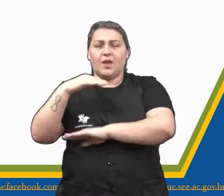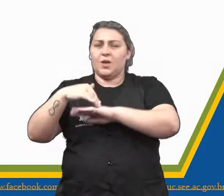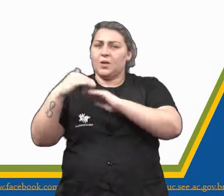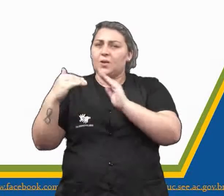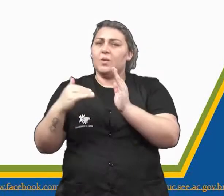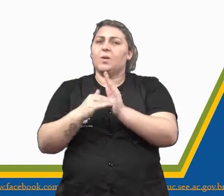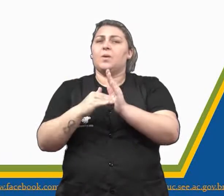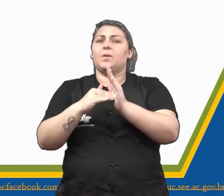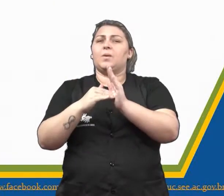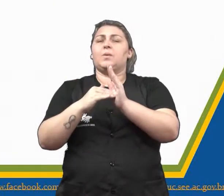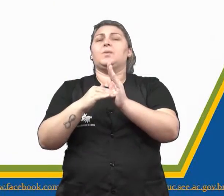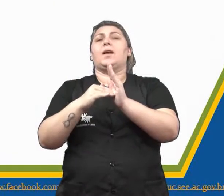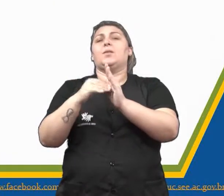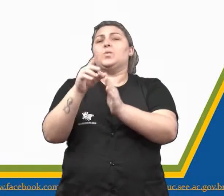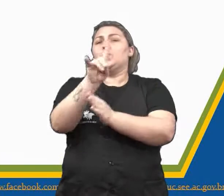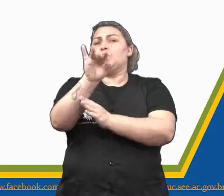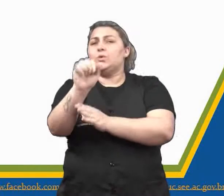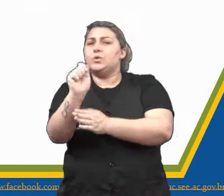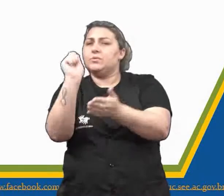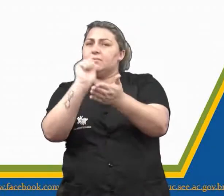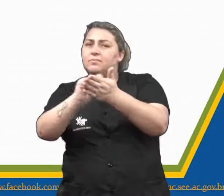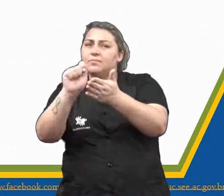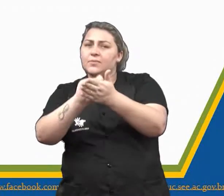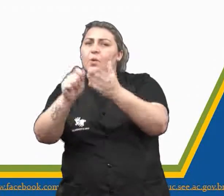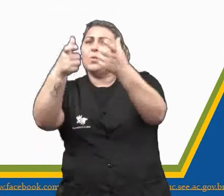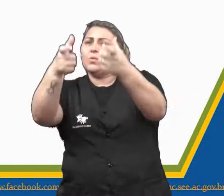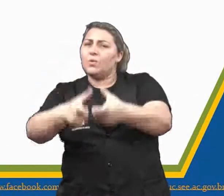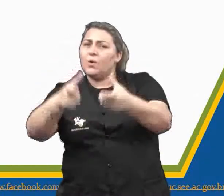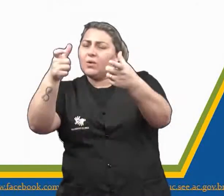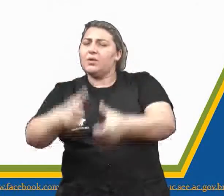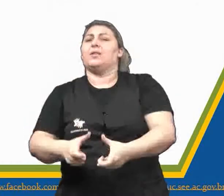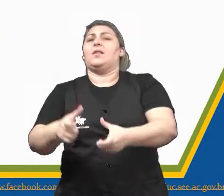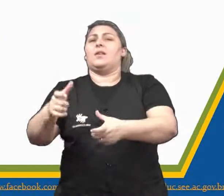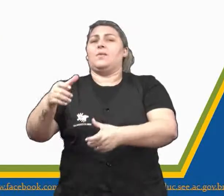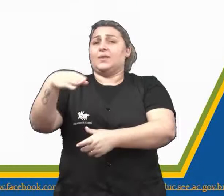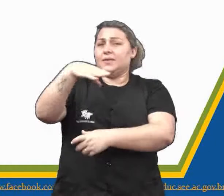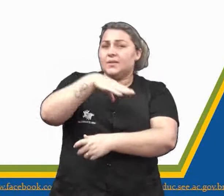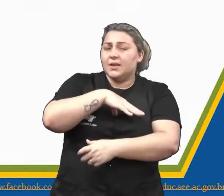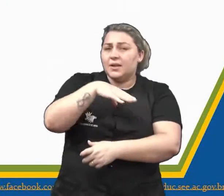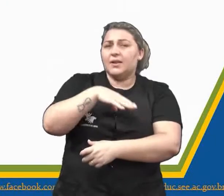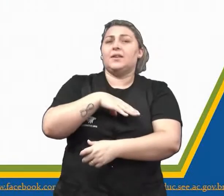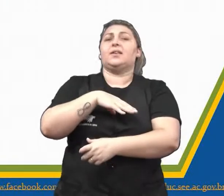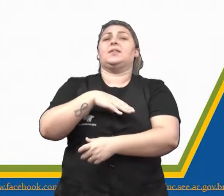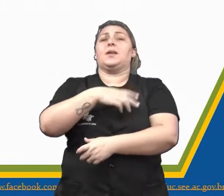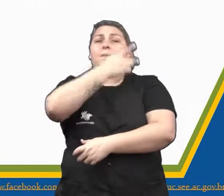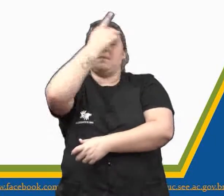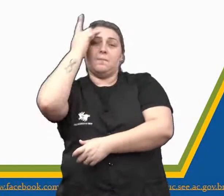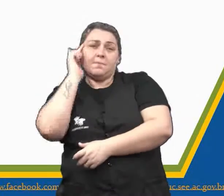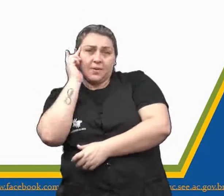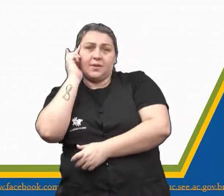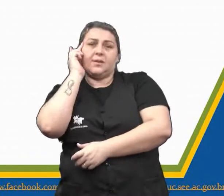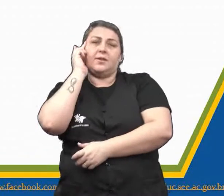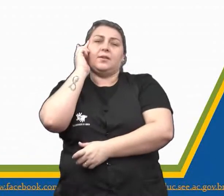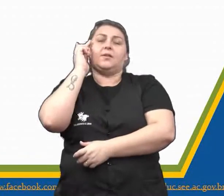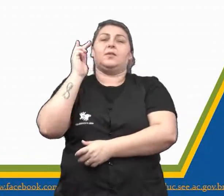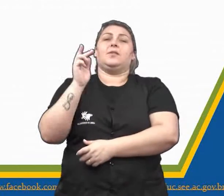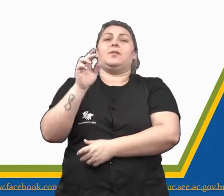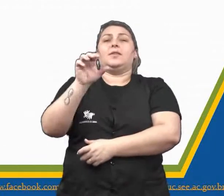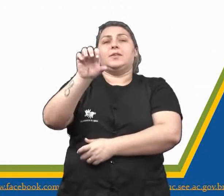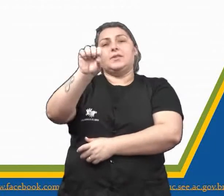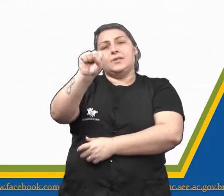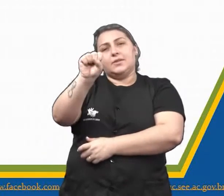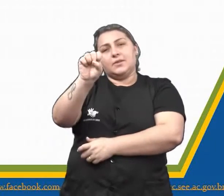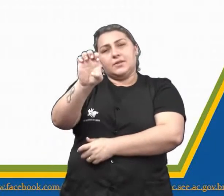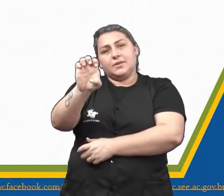de um cabeçalho, a data onde foi escrita, né? Aí tem o corpo da mensagem, tratando a pessoa por senhor, senhora. Então,